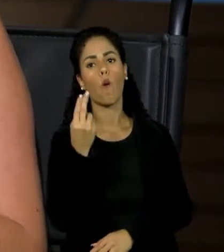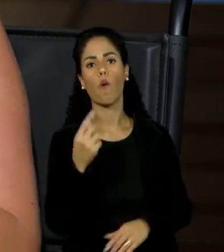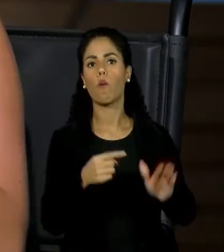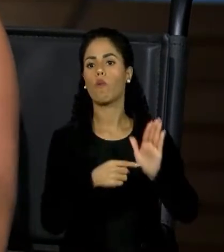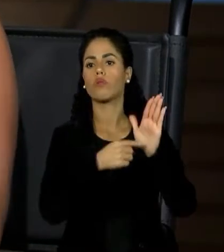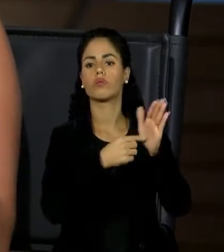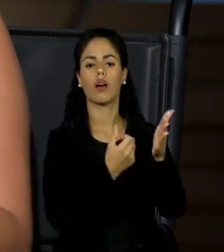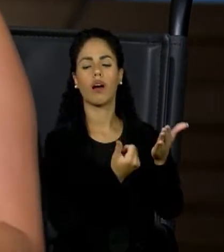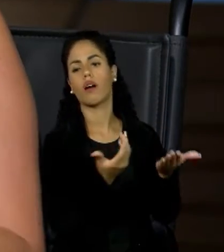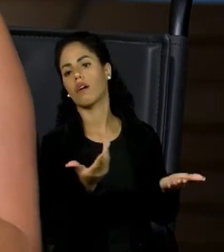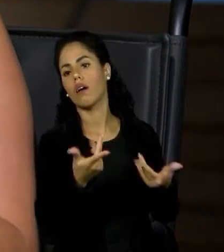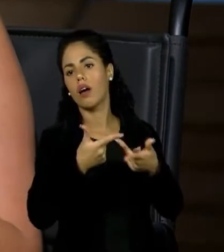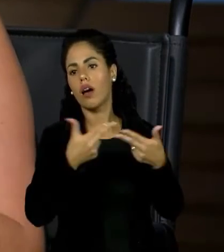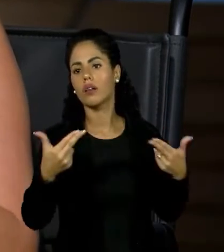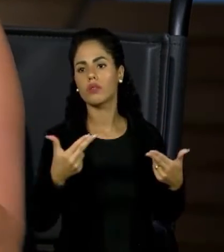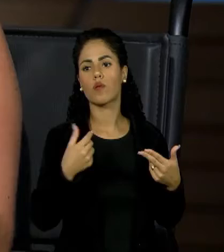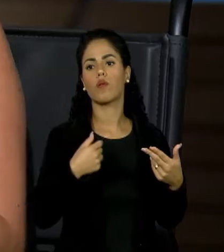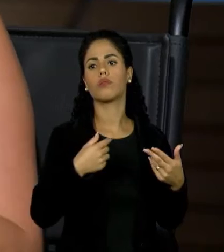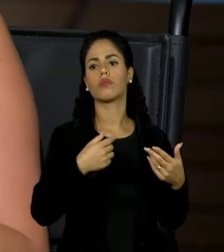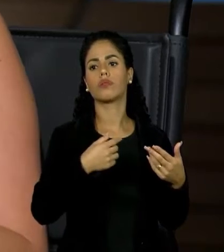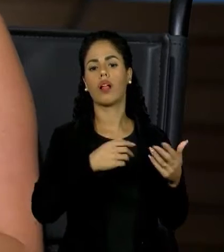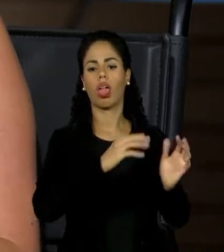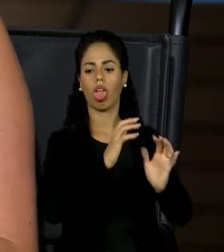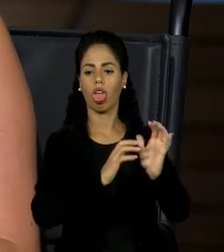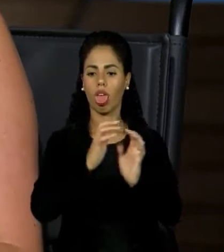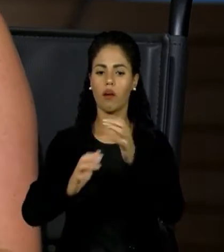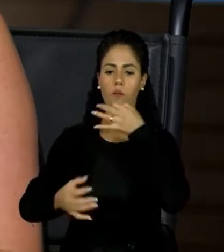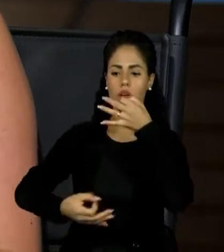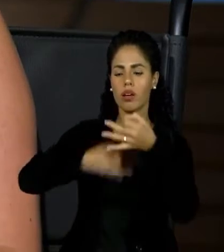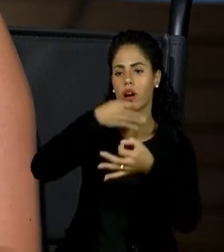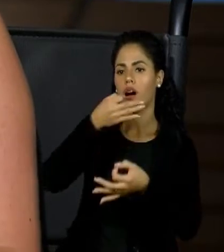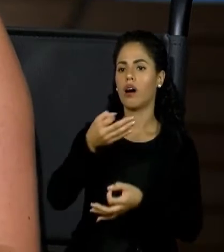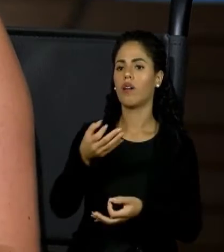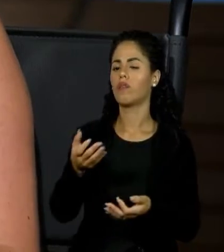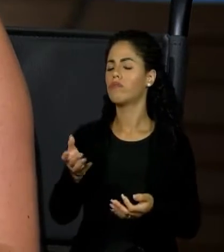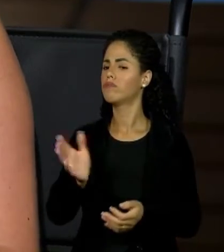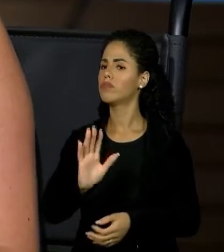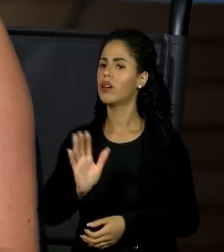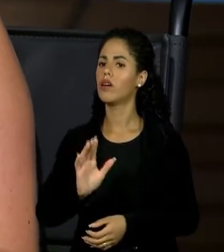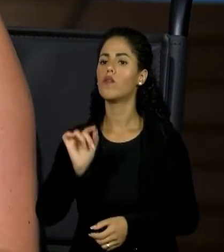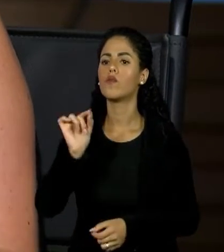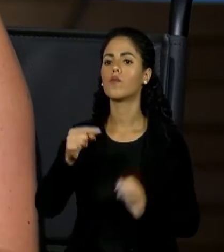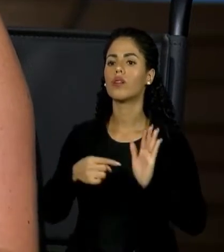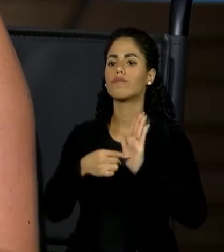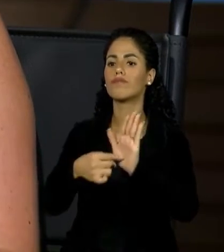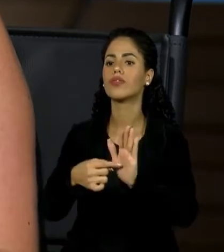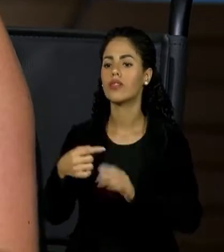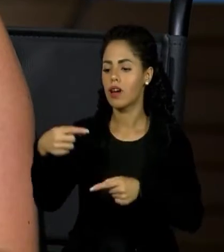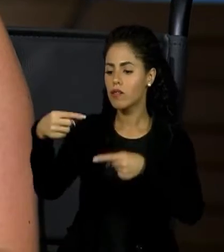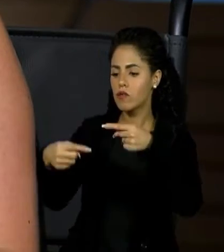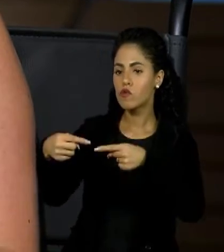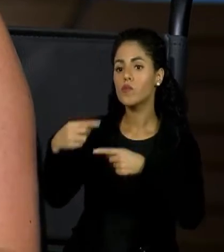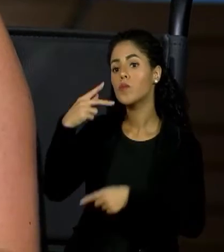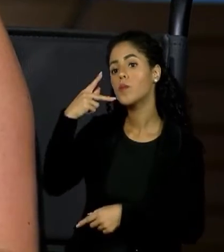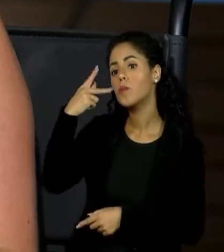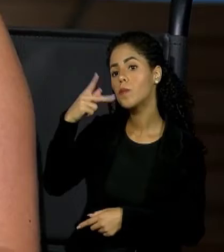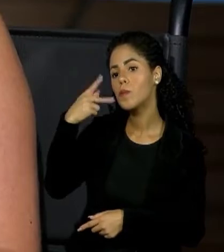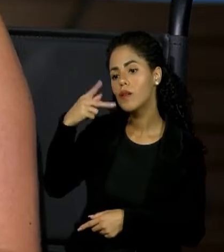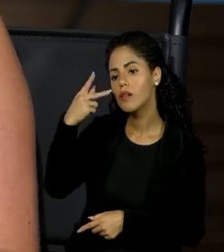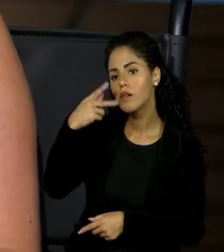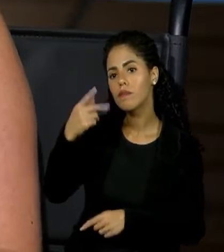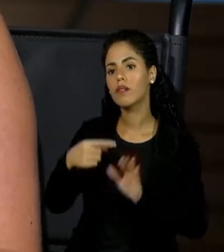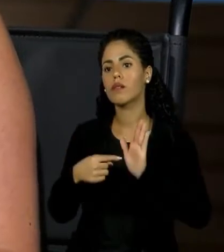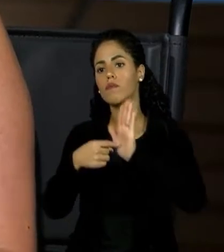as brigas, né, com aqueles que têm a visão um pouco diferente, talvez fosse um papel do político devolver mais o que ele